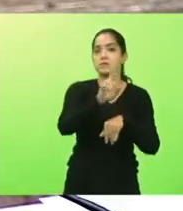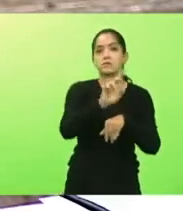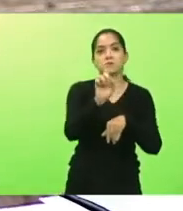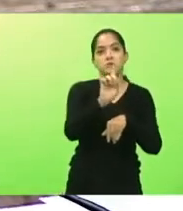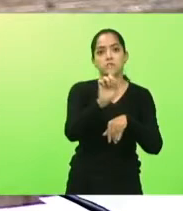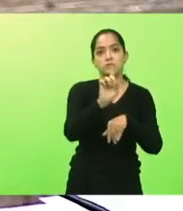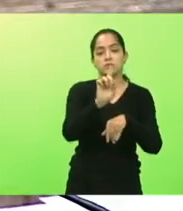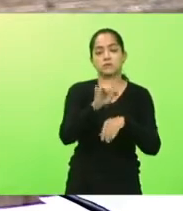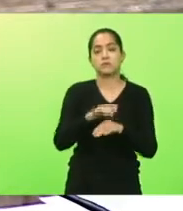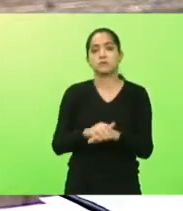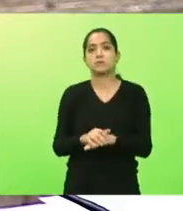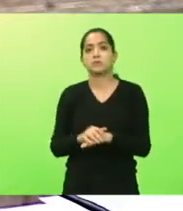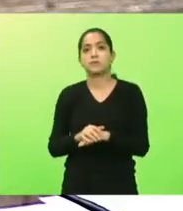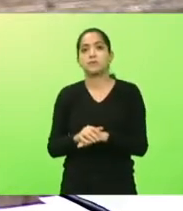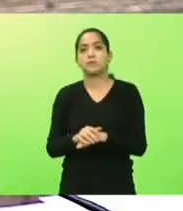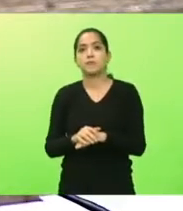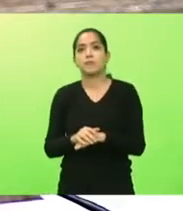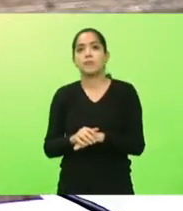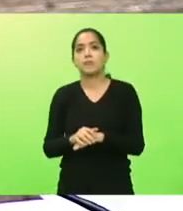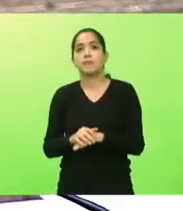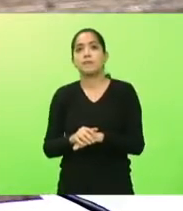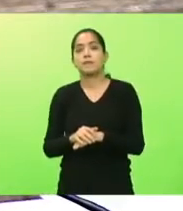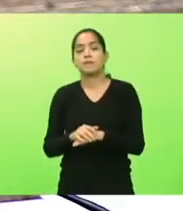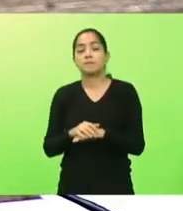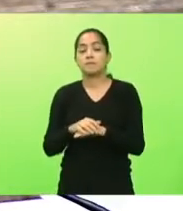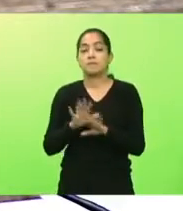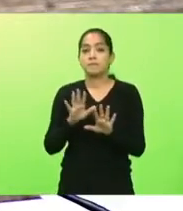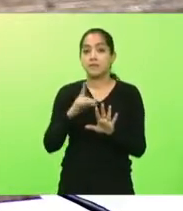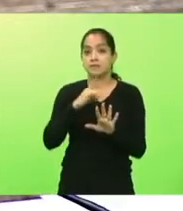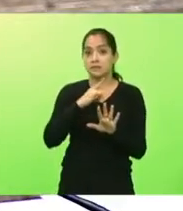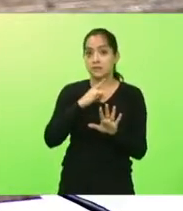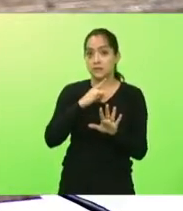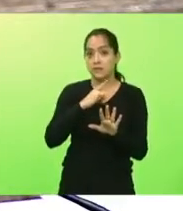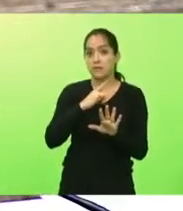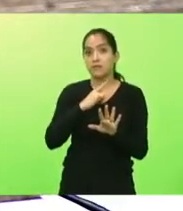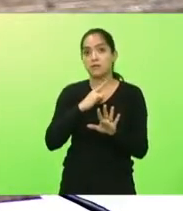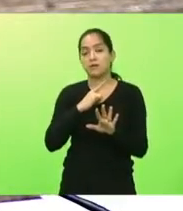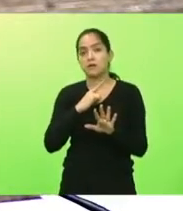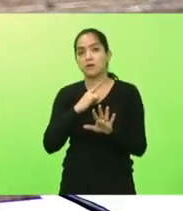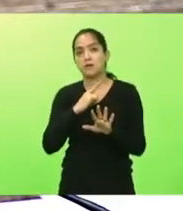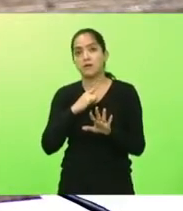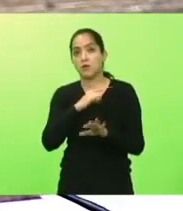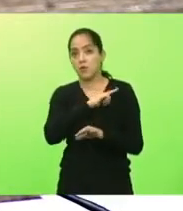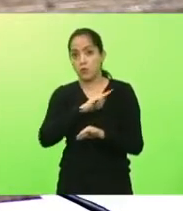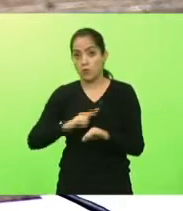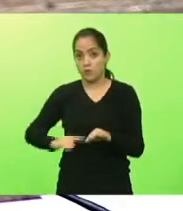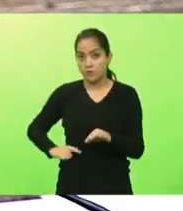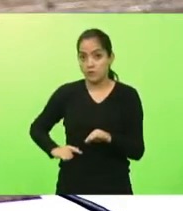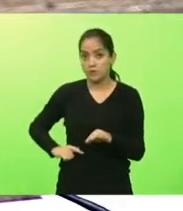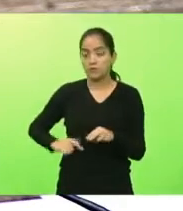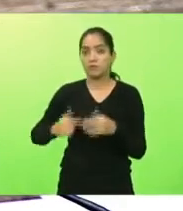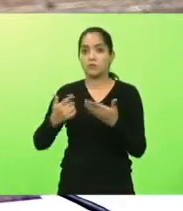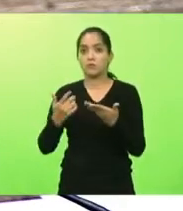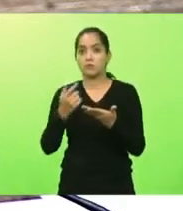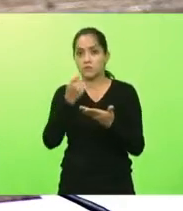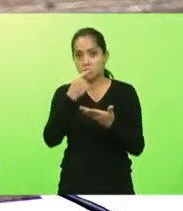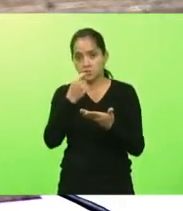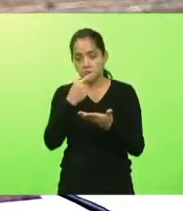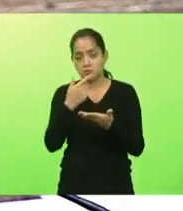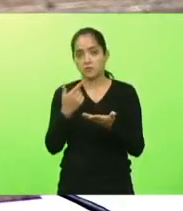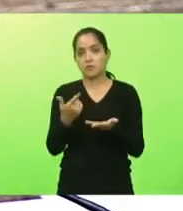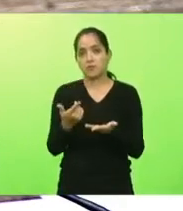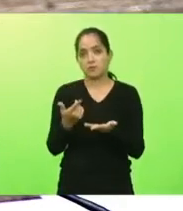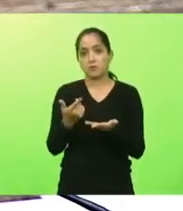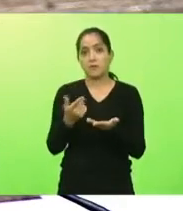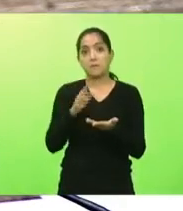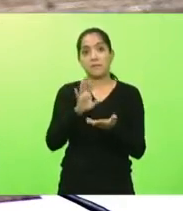E tem gente aí, né, agora, o governador tomou, inclusive, está tomando, e agora tem gente aí